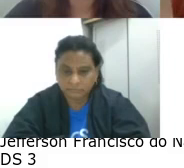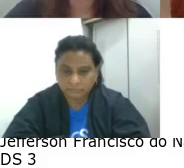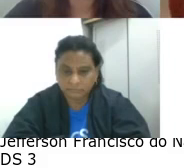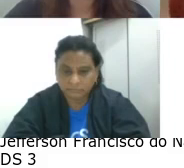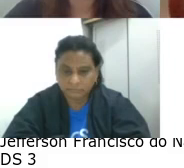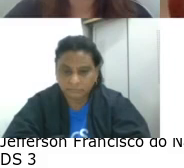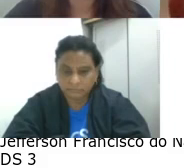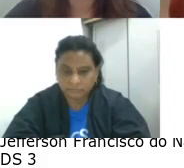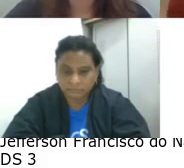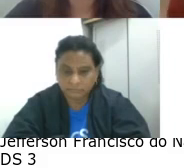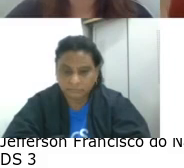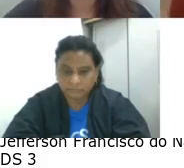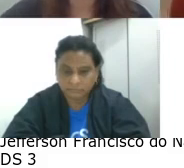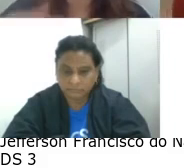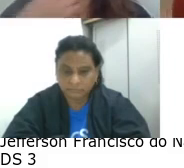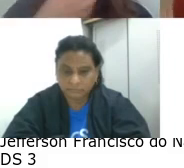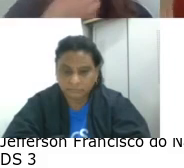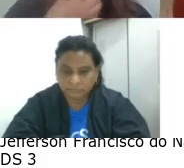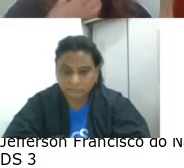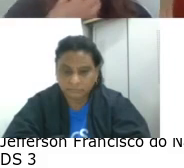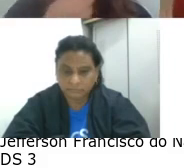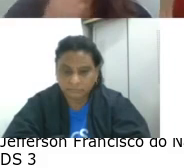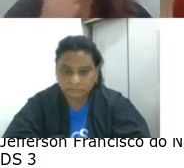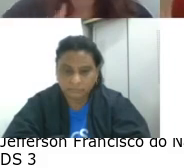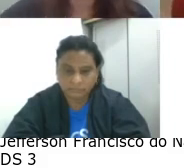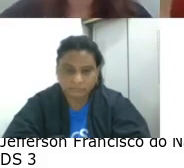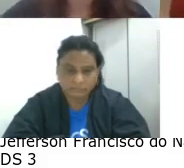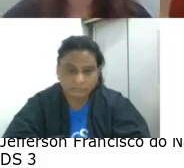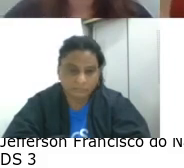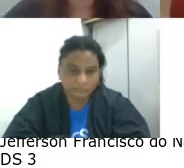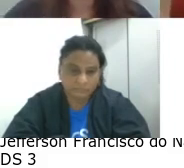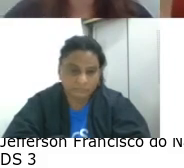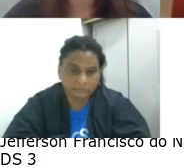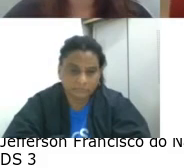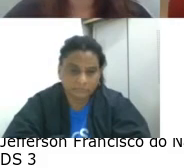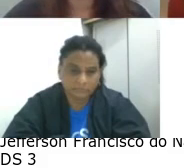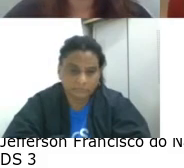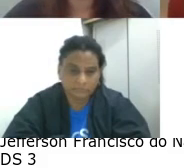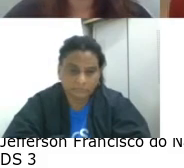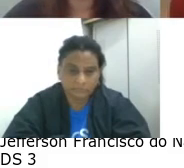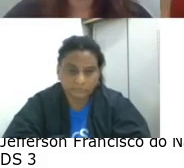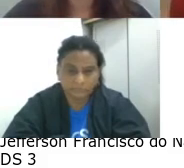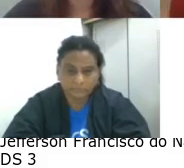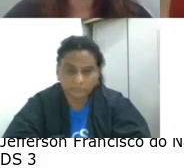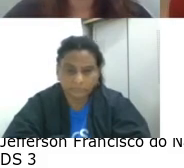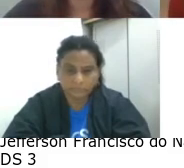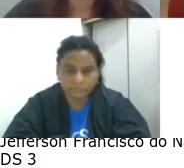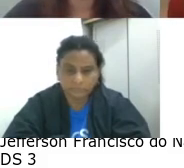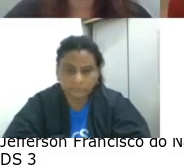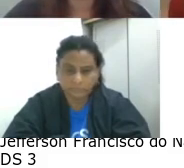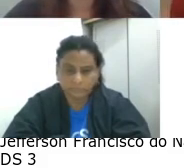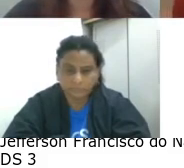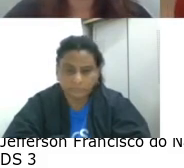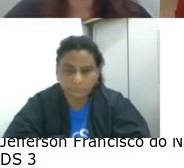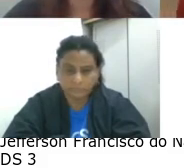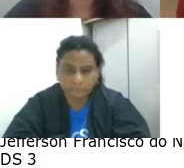fragilizada pelo uso da droga né uma imunidade mais fragilizada por uma doença é associada com o que é tão comum o